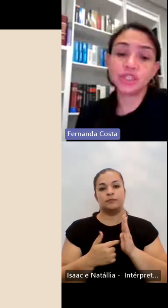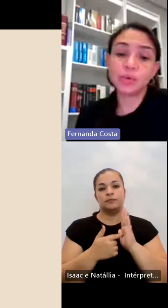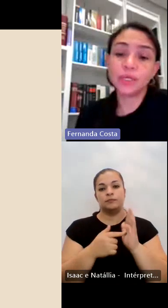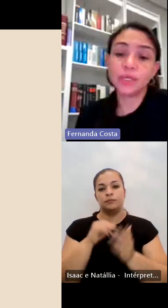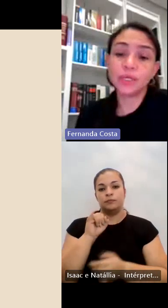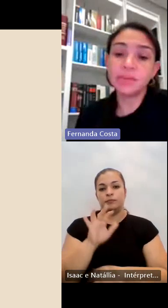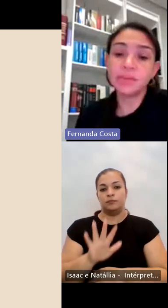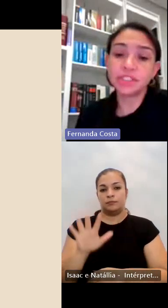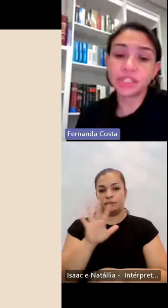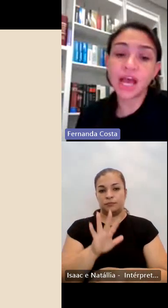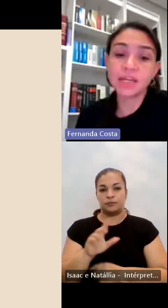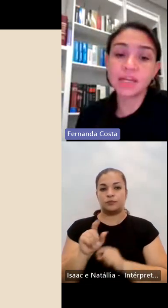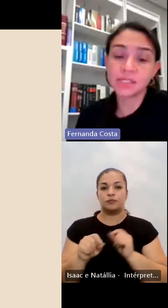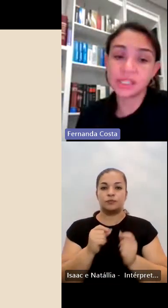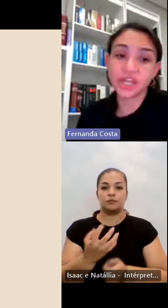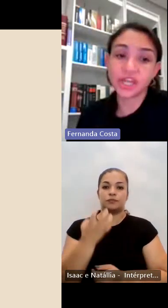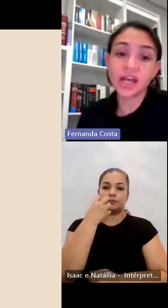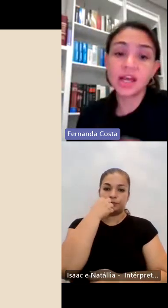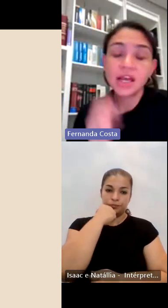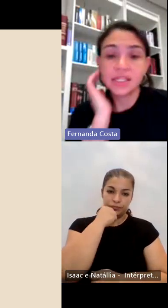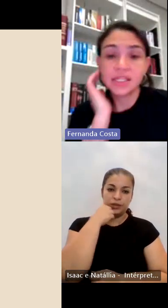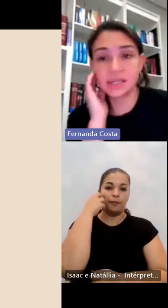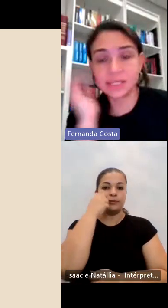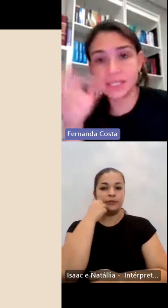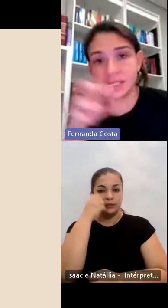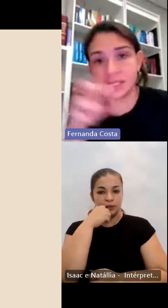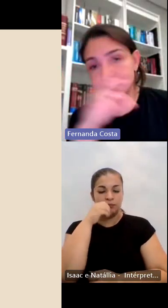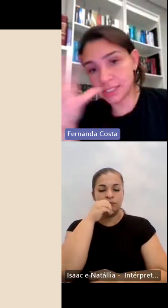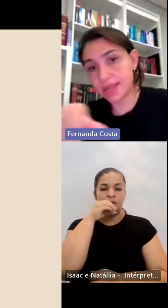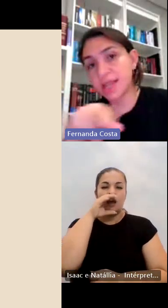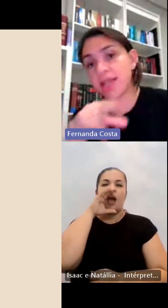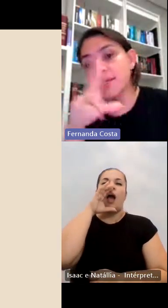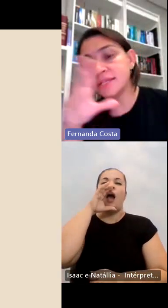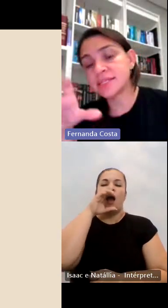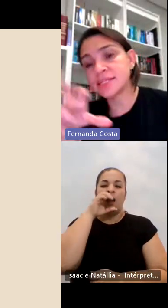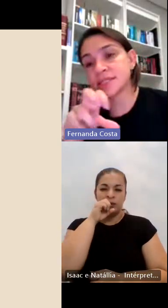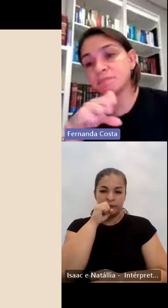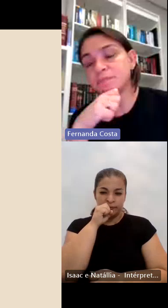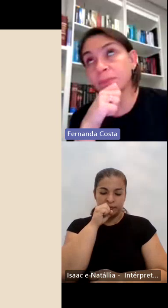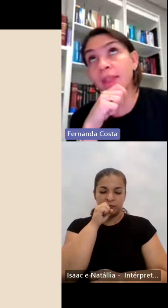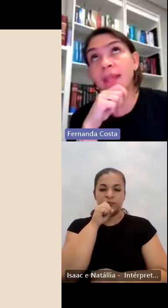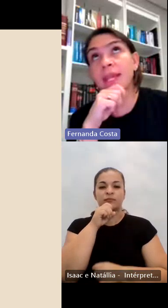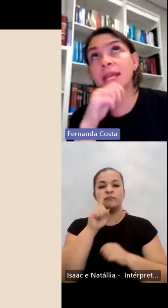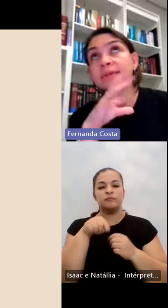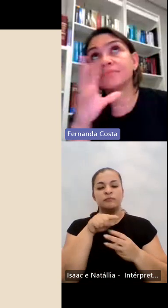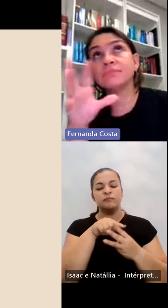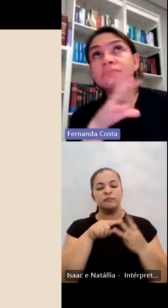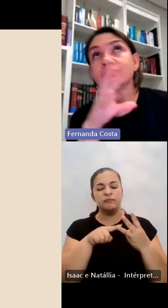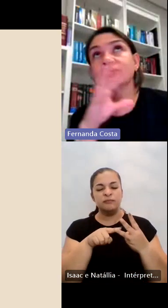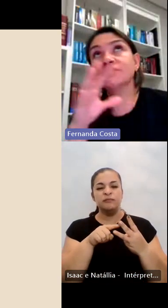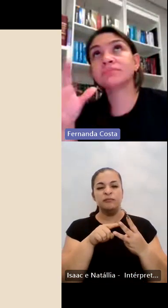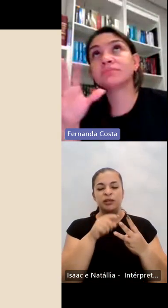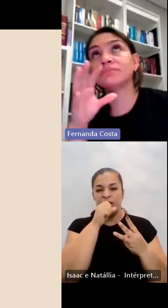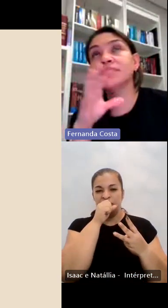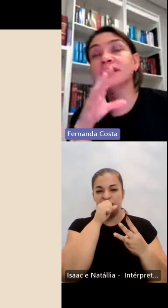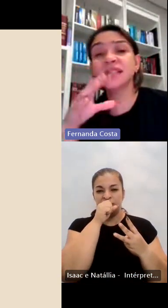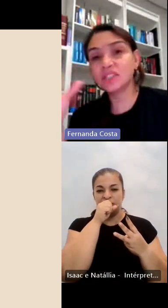aqui de engolir, mastigar e bocejar, que são essas três